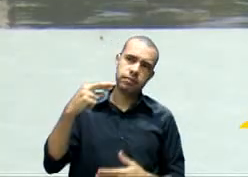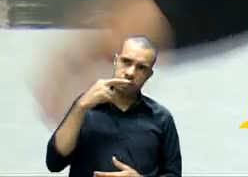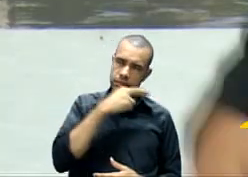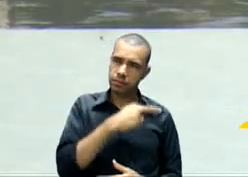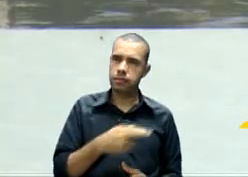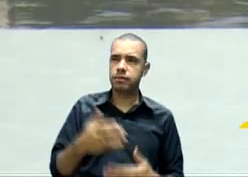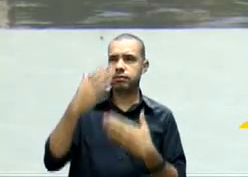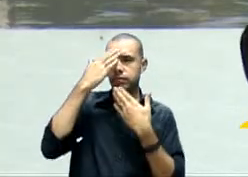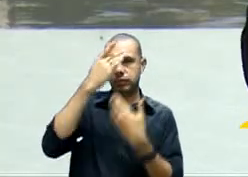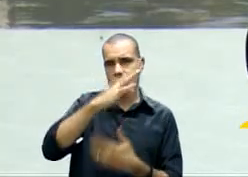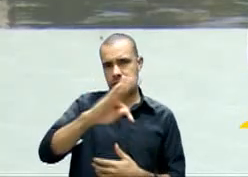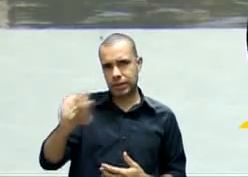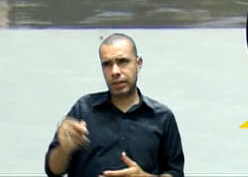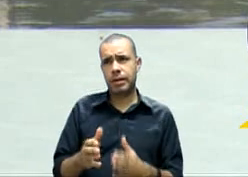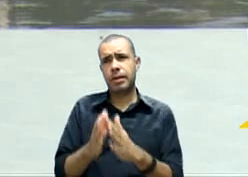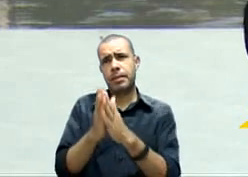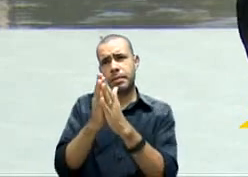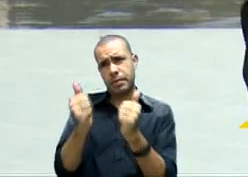aprovação.